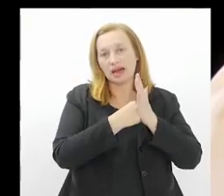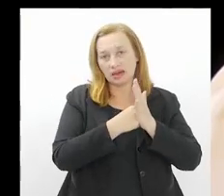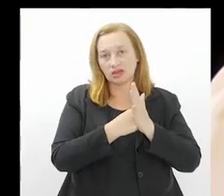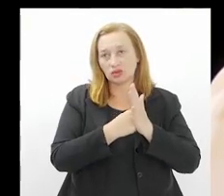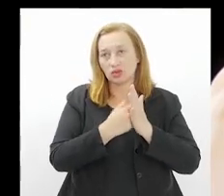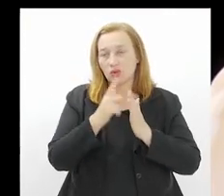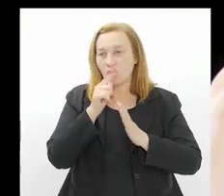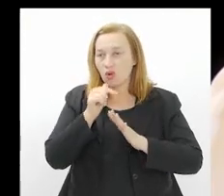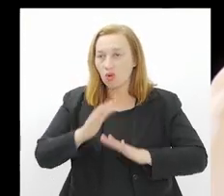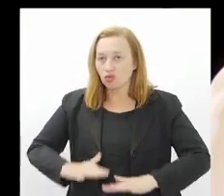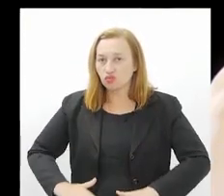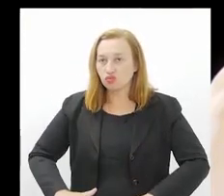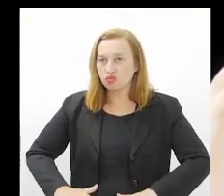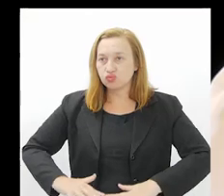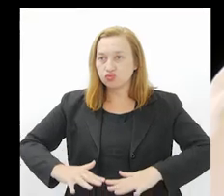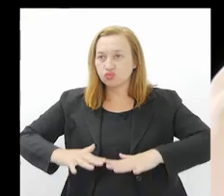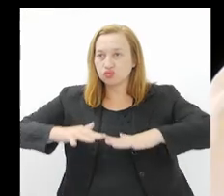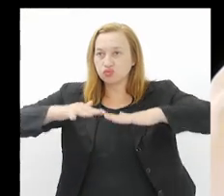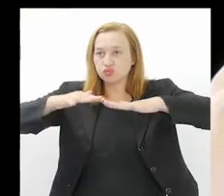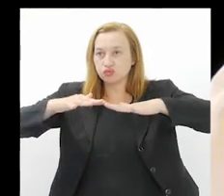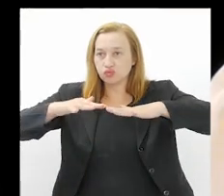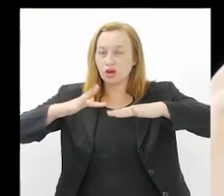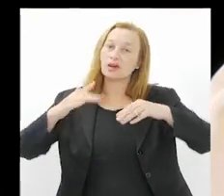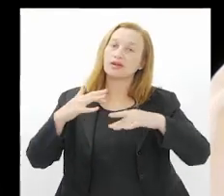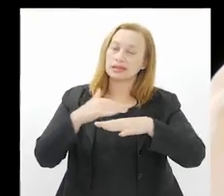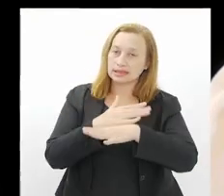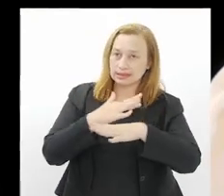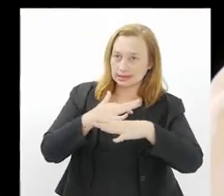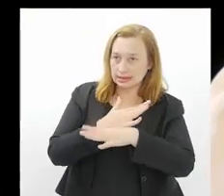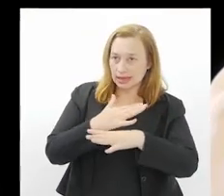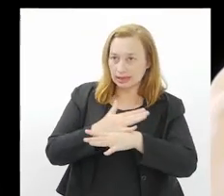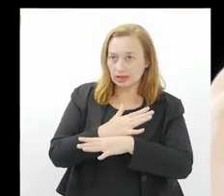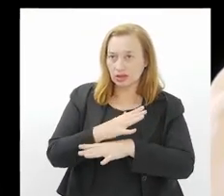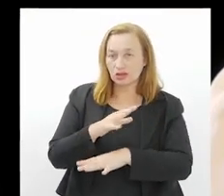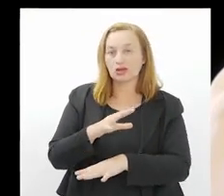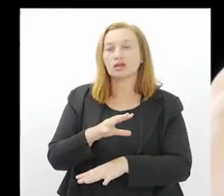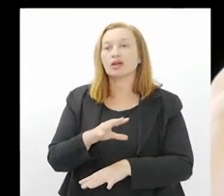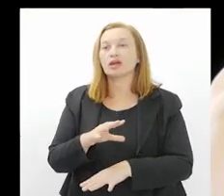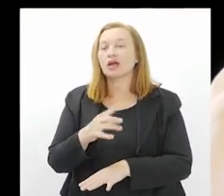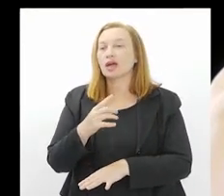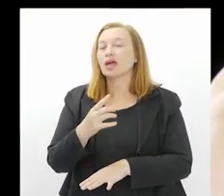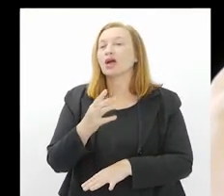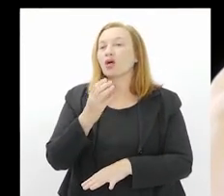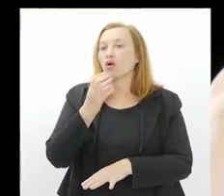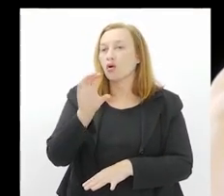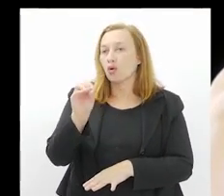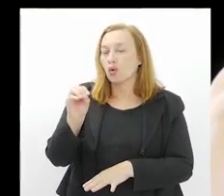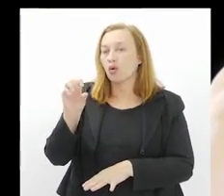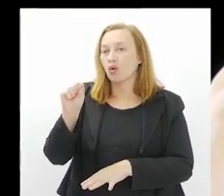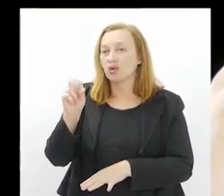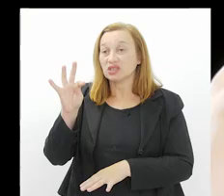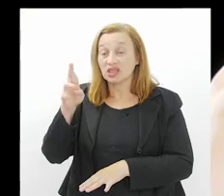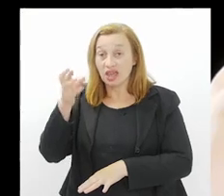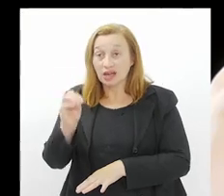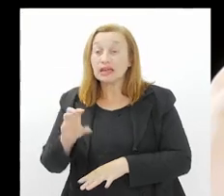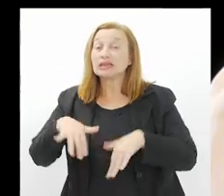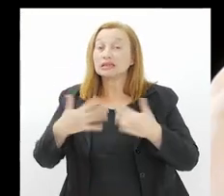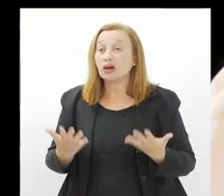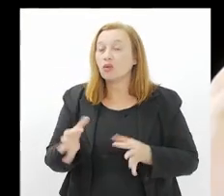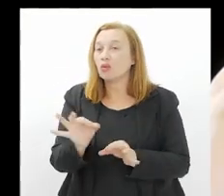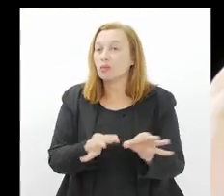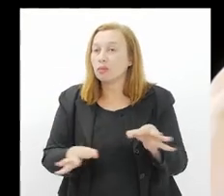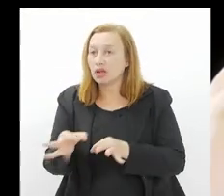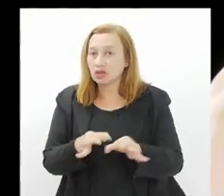impacto da elevação do nível do mar nas populações. Né? costeiras, né? Então, o plano de